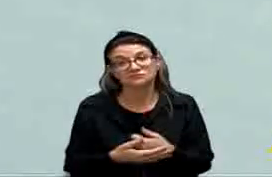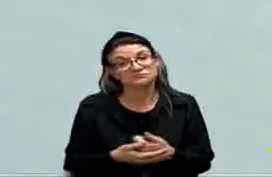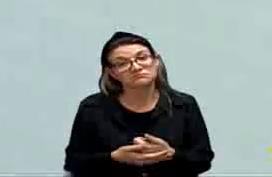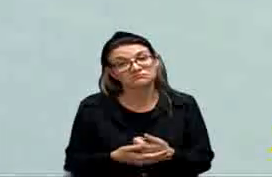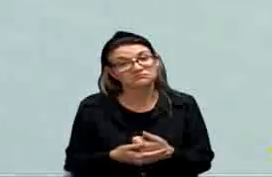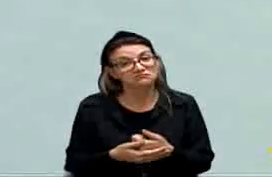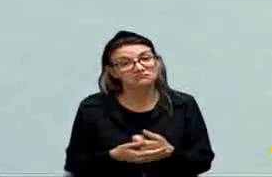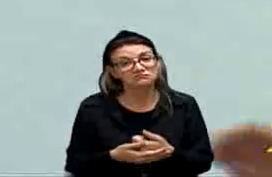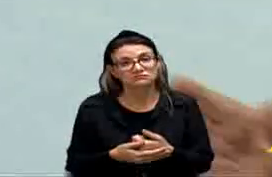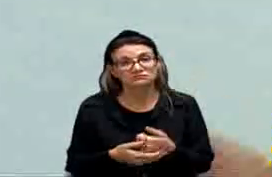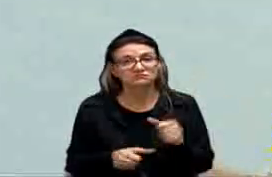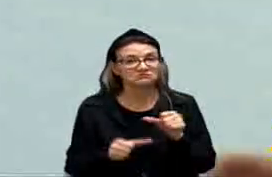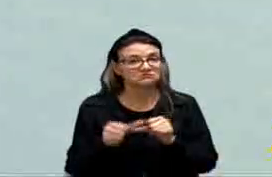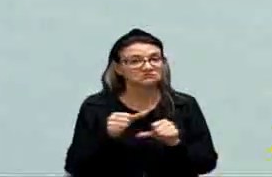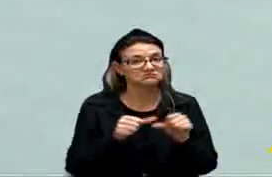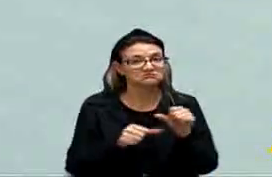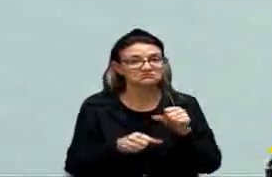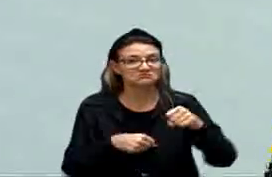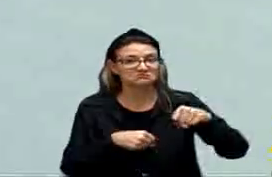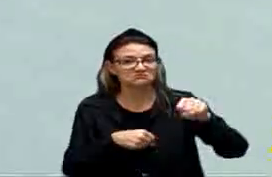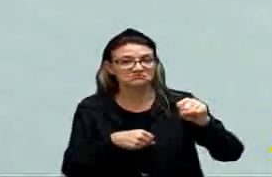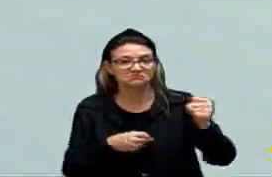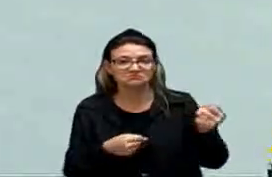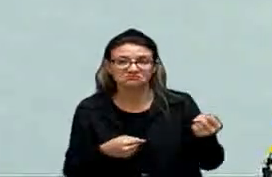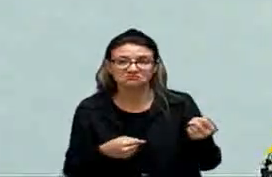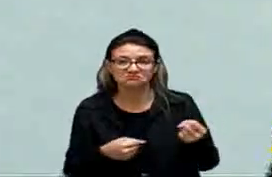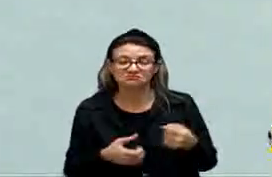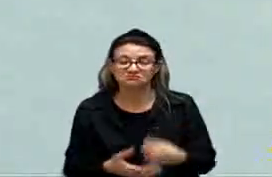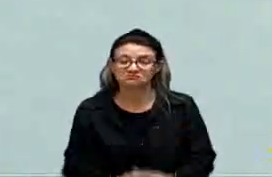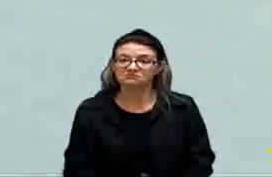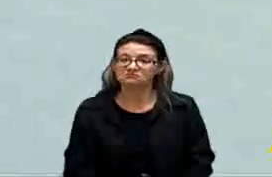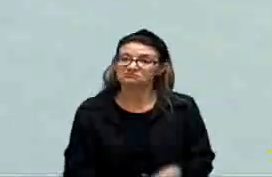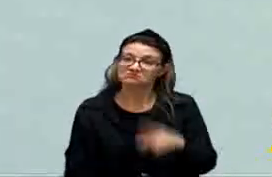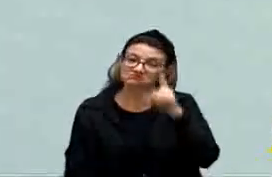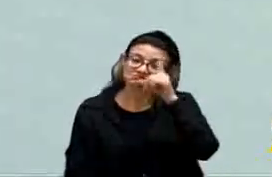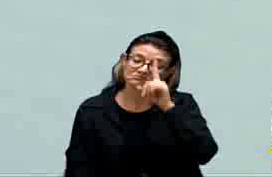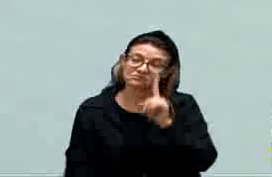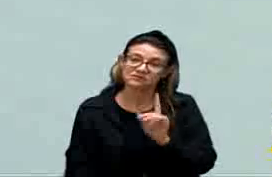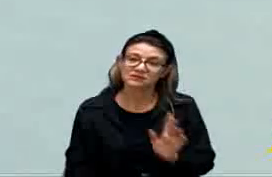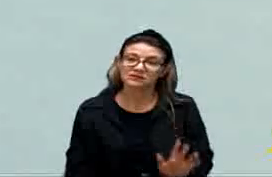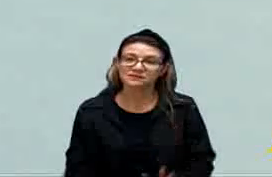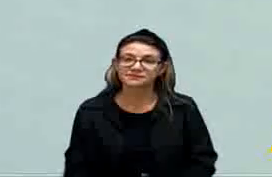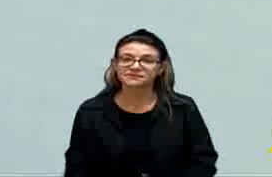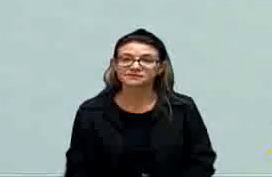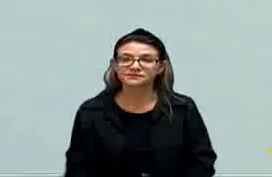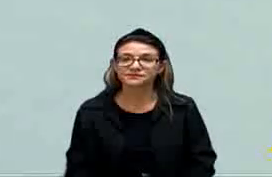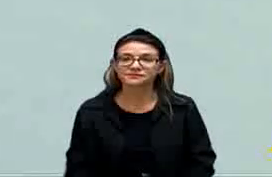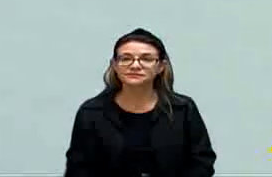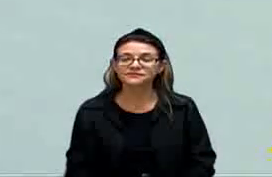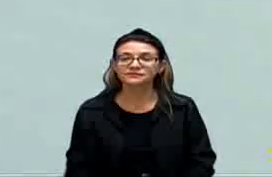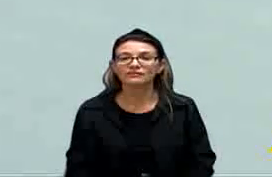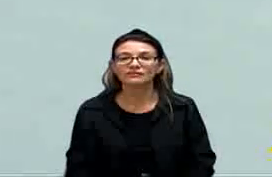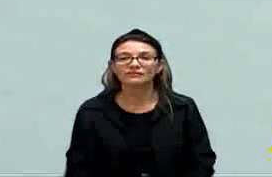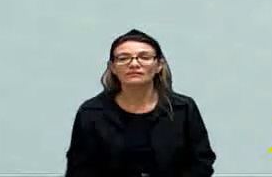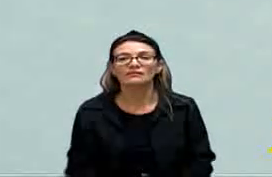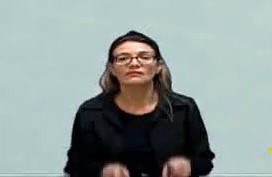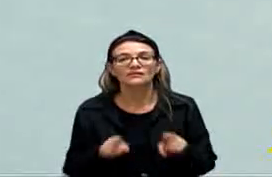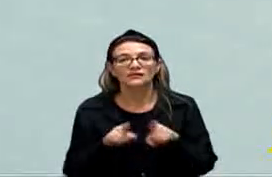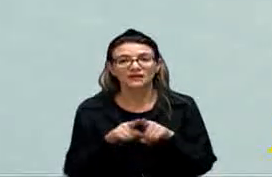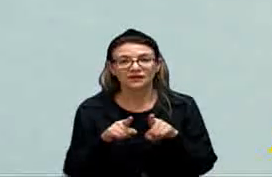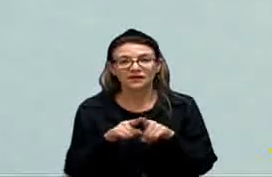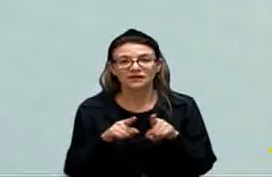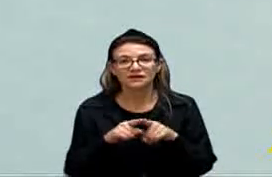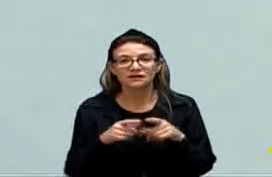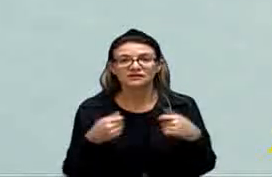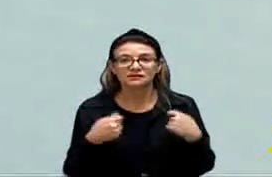pessoas motociclistas e motoqueiras Como disse o senhor a outra questão é intensificar Como eu disse polícia